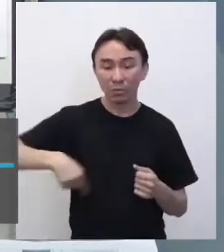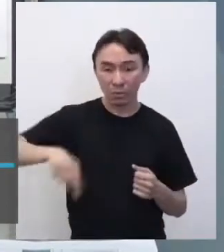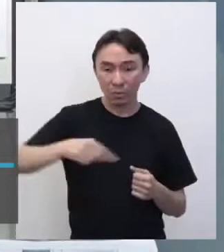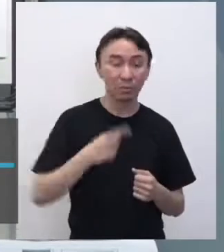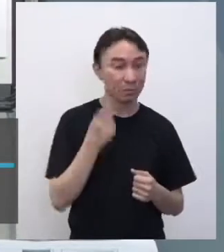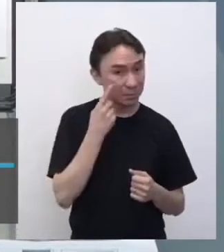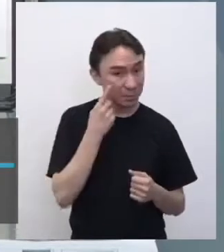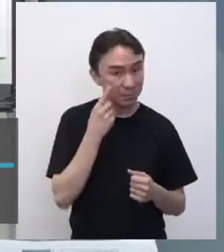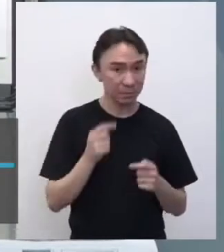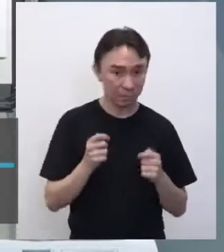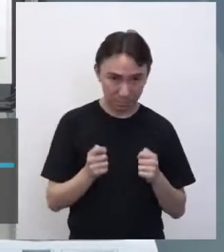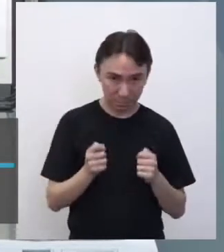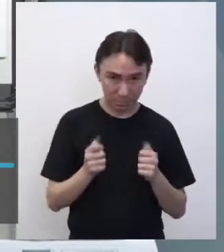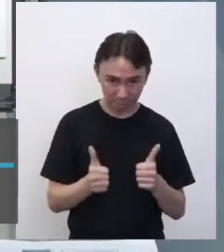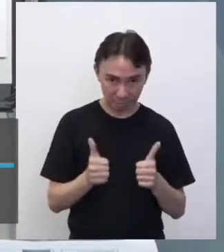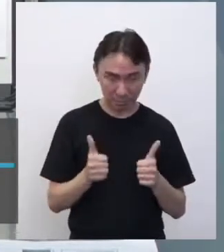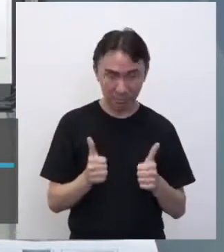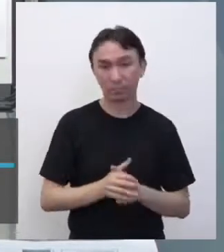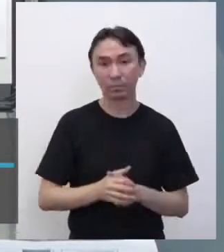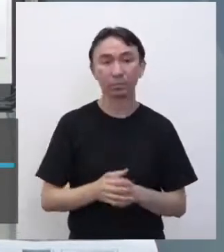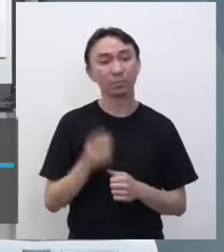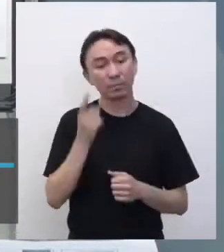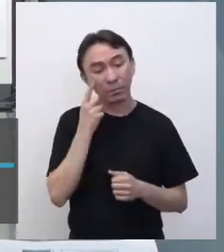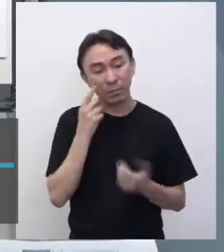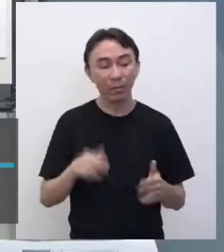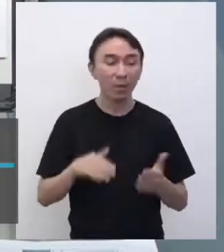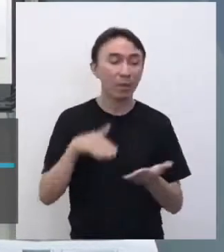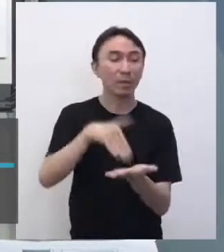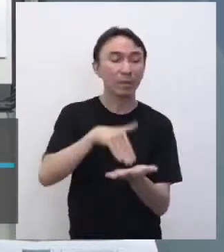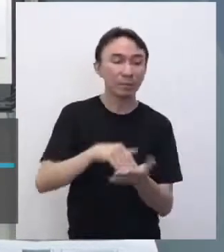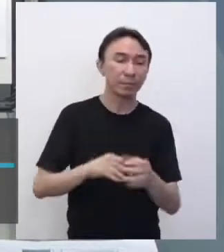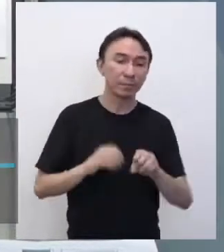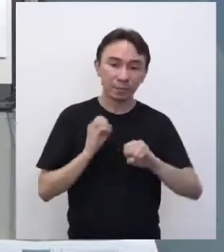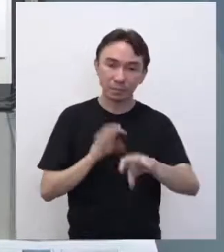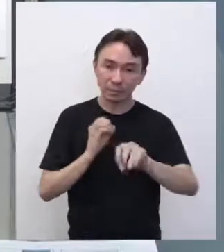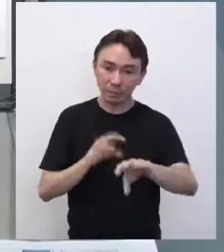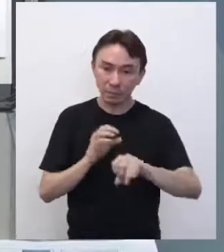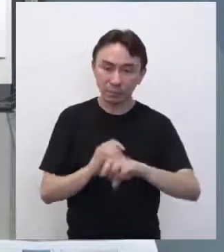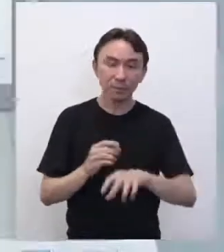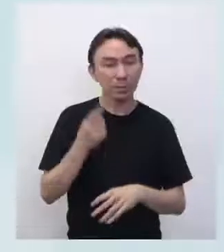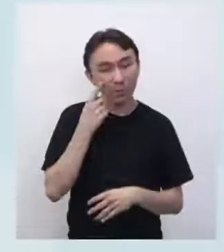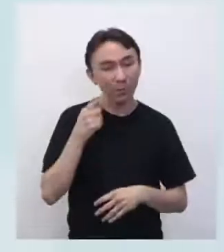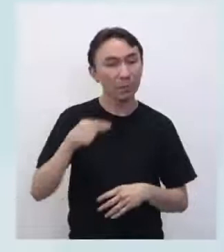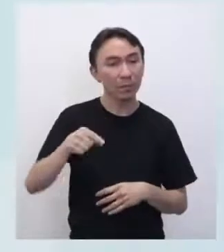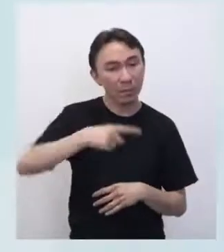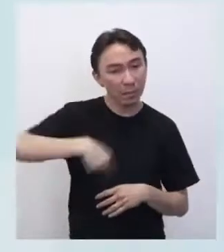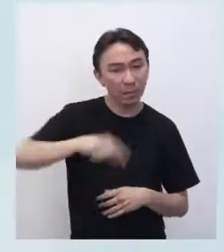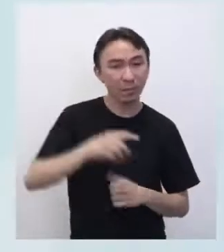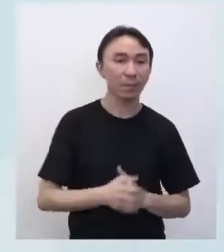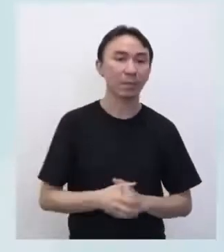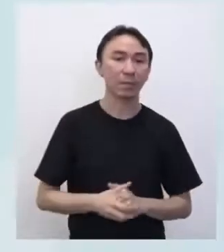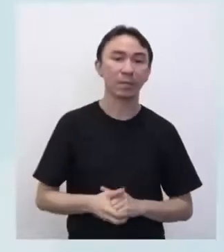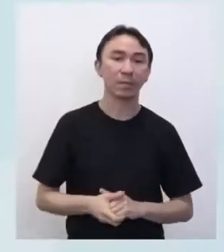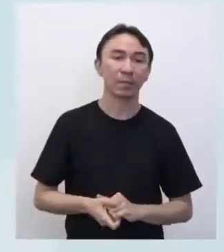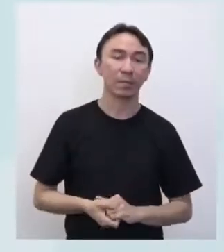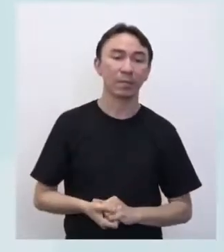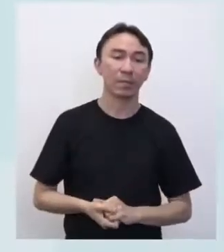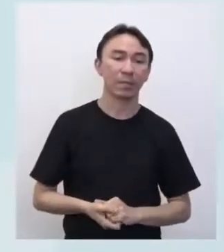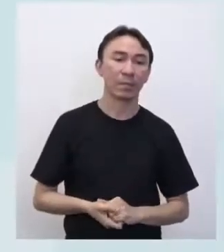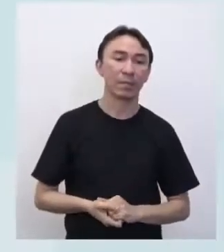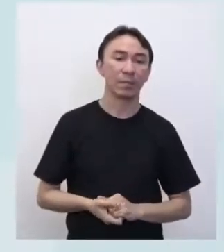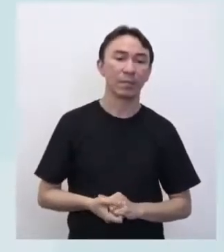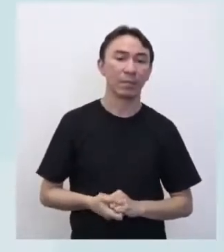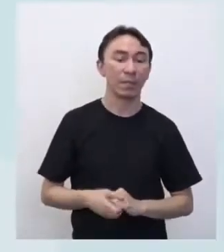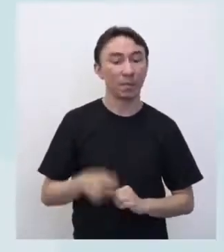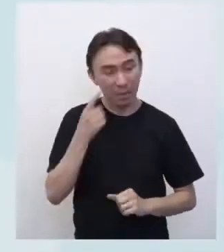a isso. Tudo bem? Então, no final desta aulinha aqui, né, Antônia? By the end of the class, no final da aula, students will be able to